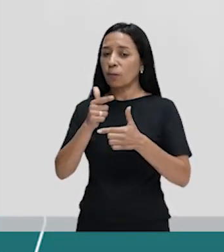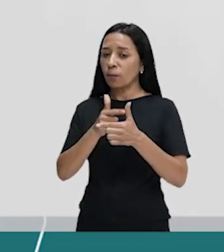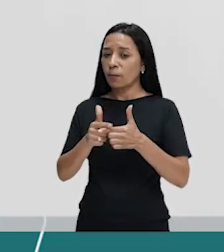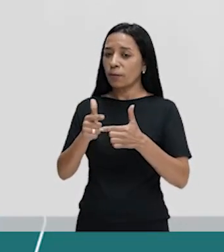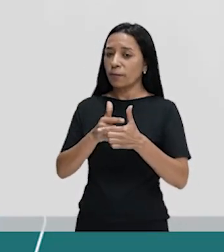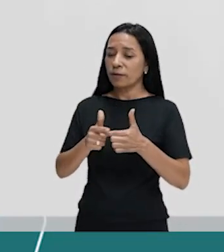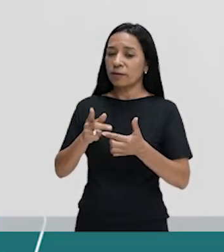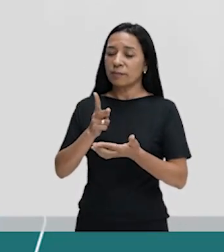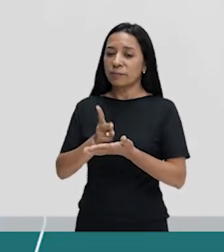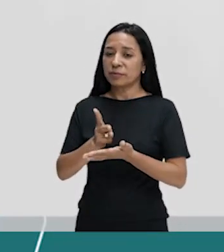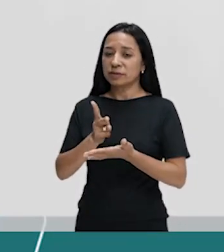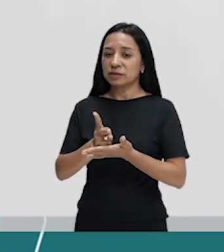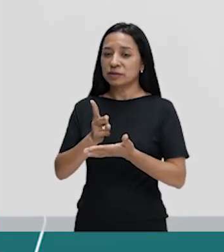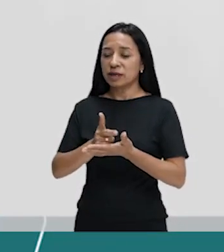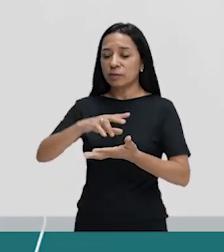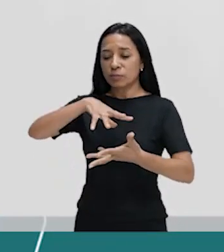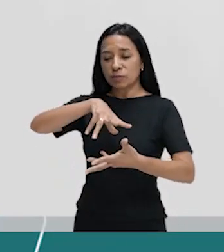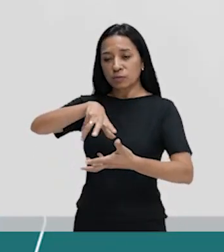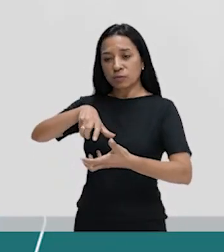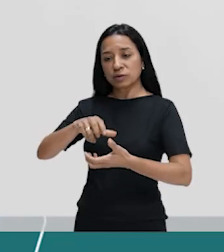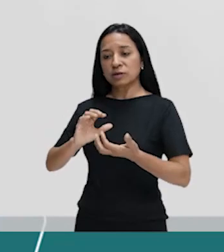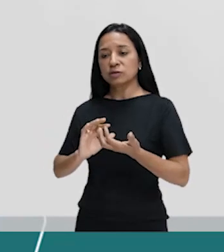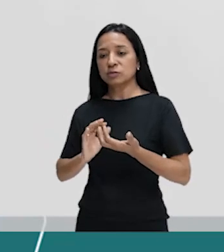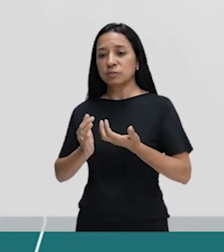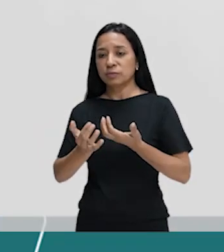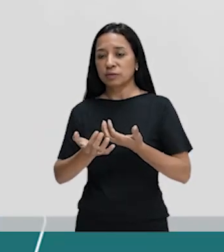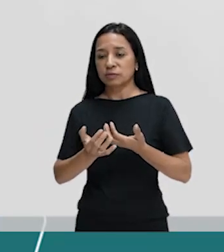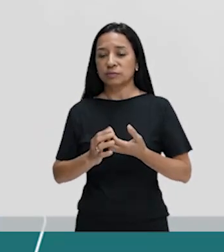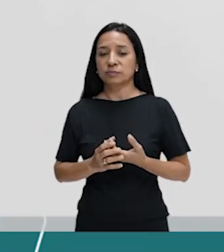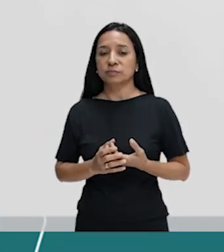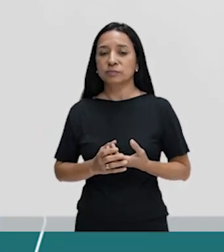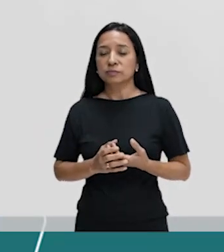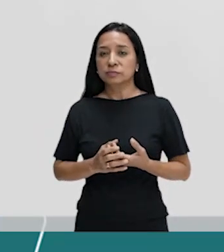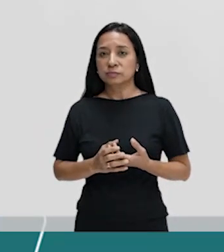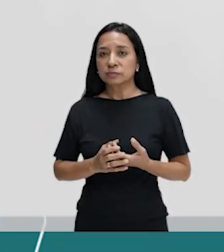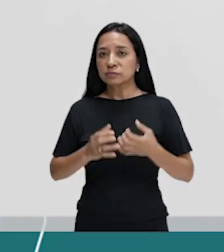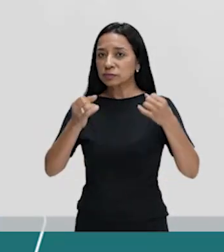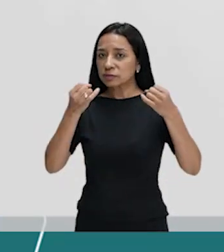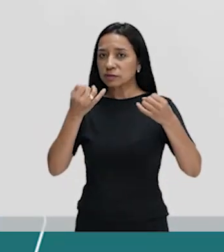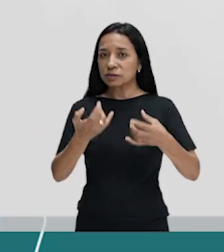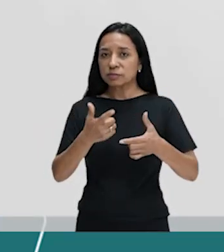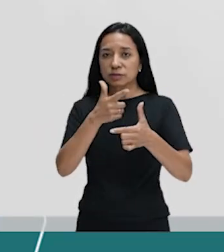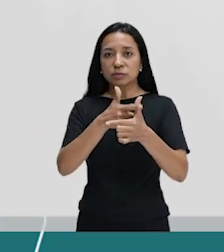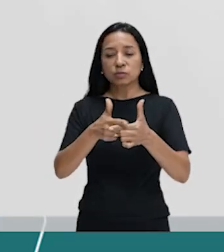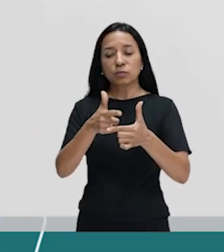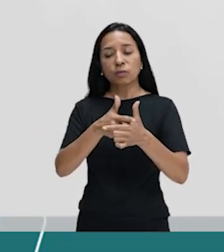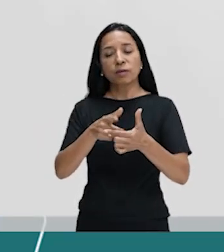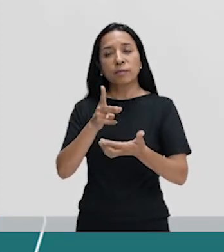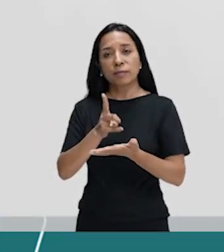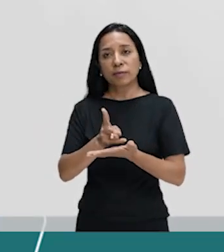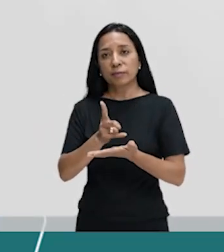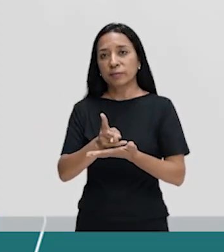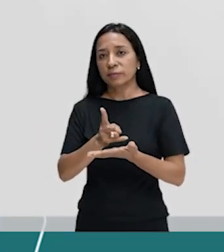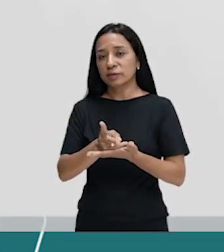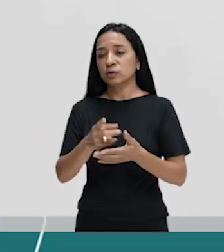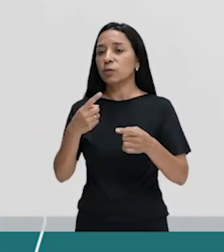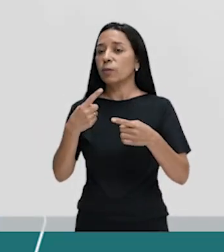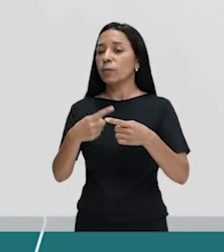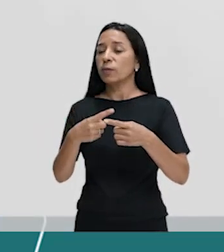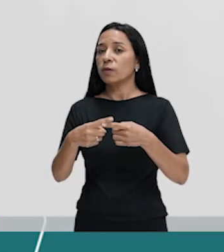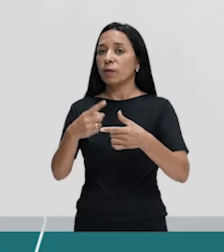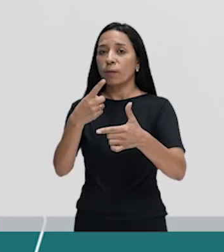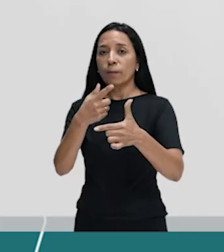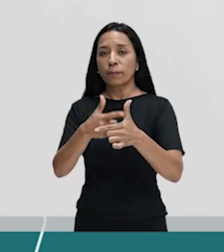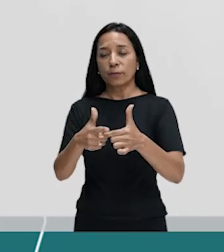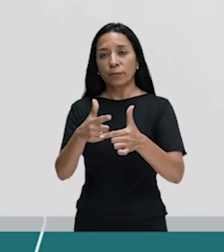Médio. E quando se fala de uma crise permanente, é porque essa crise, na verdade, ela